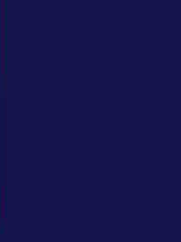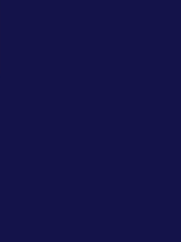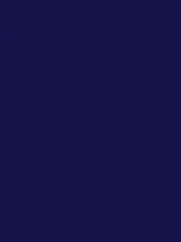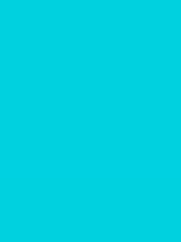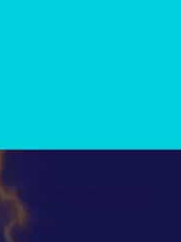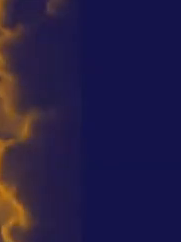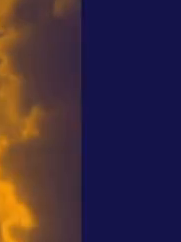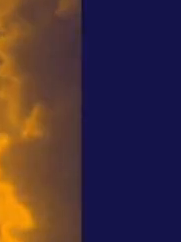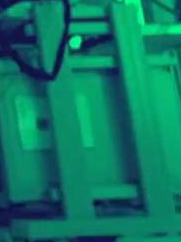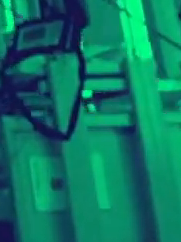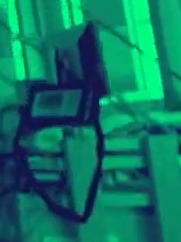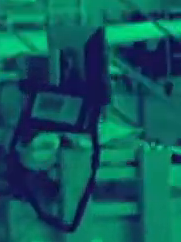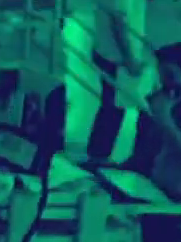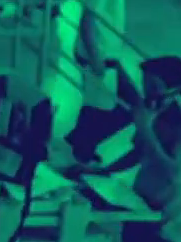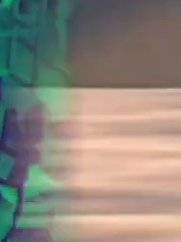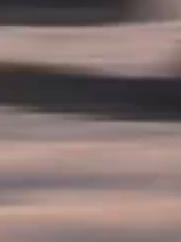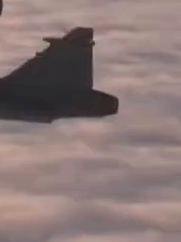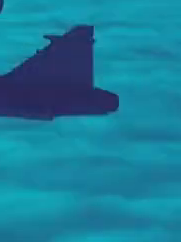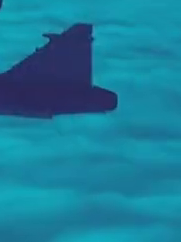Música